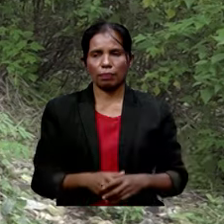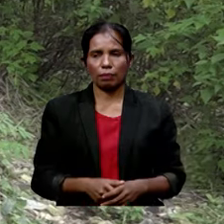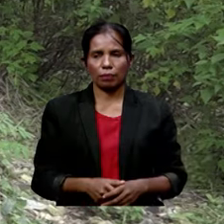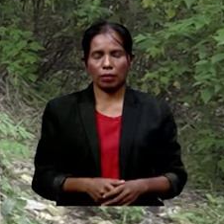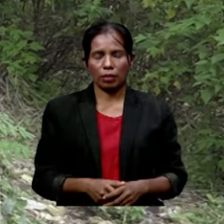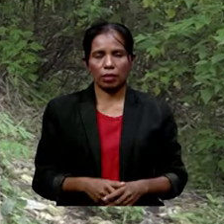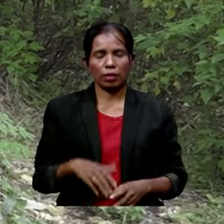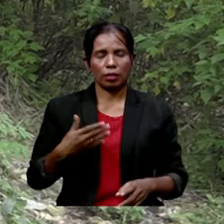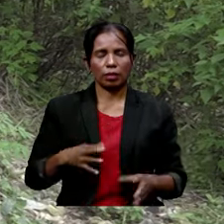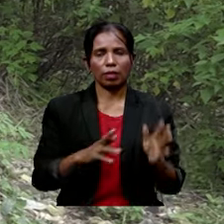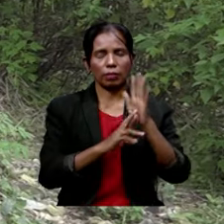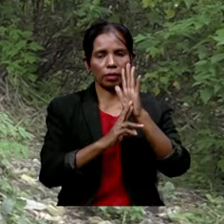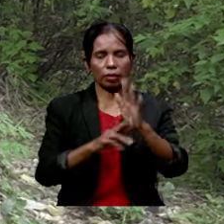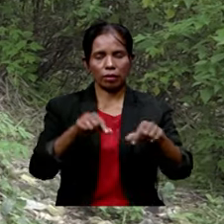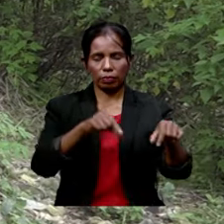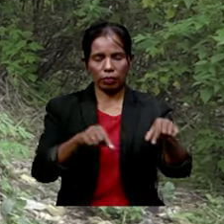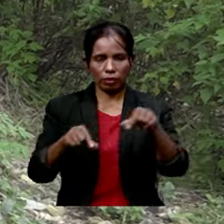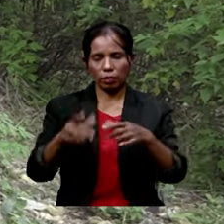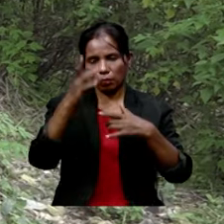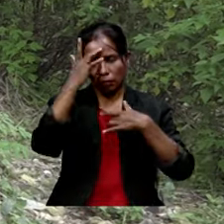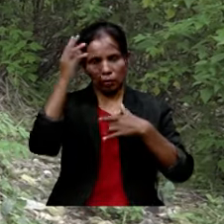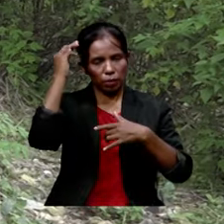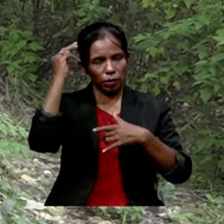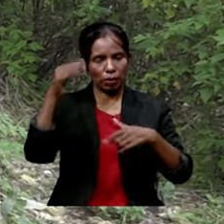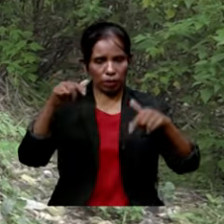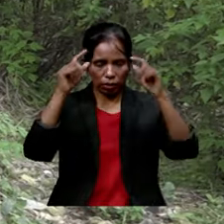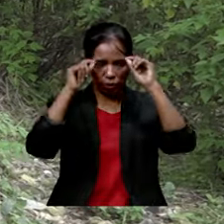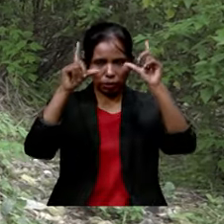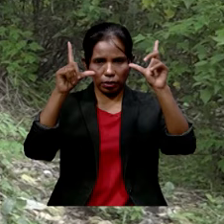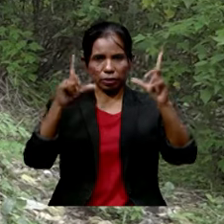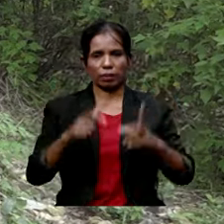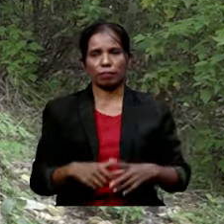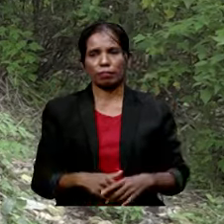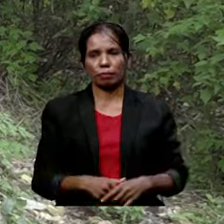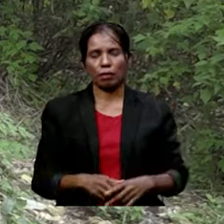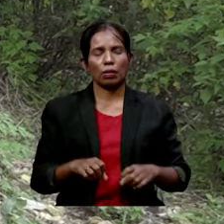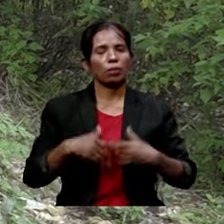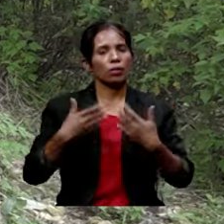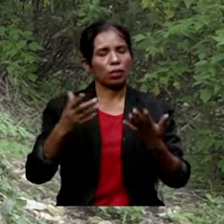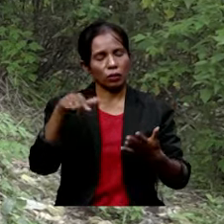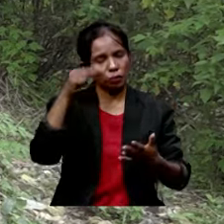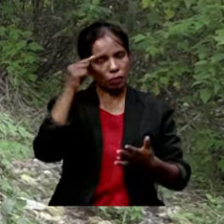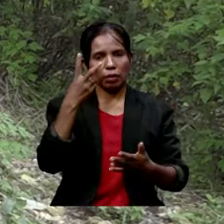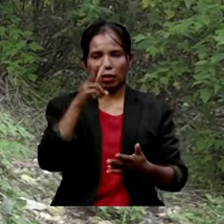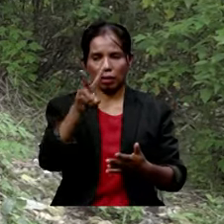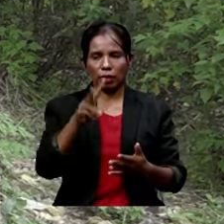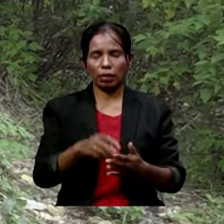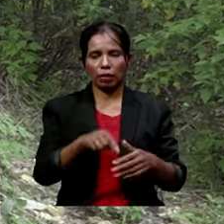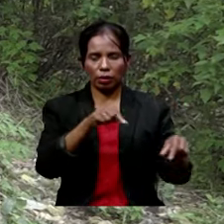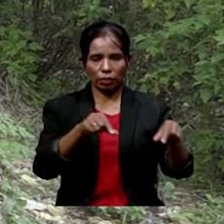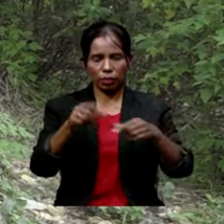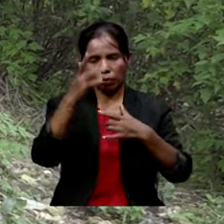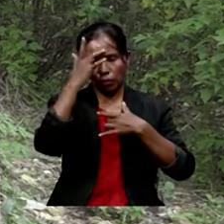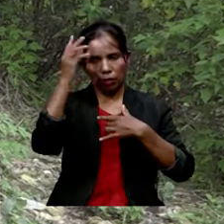Mana Florinda representa deficiência mental e a Timor Laran. Unsa o governo de Haré, deficiência